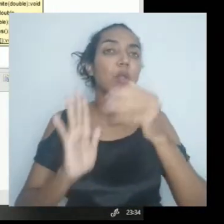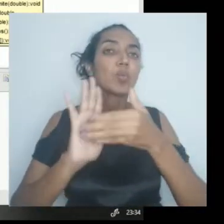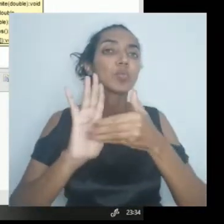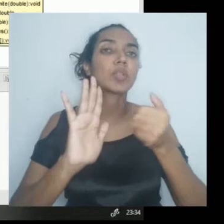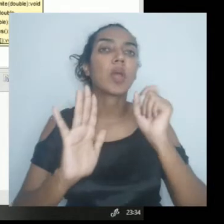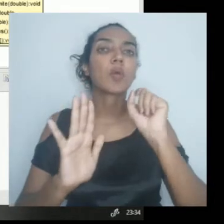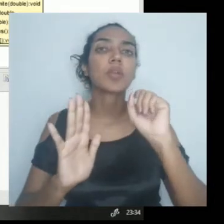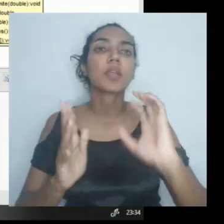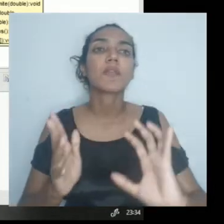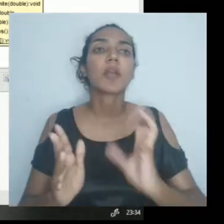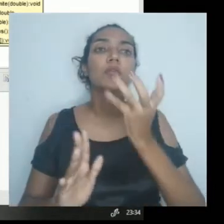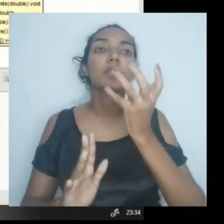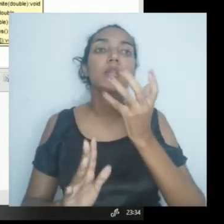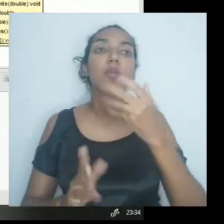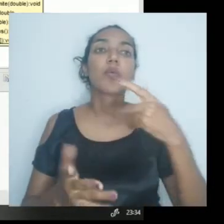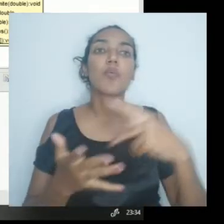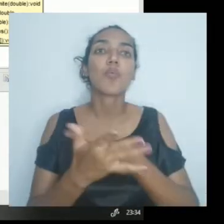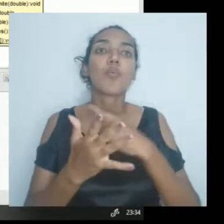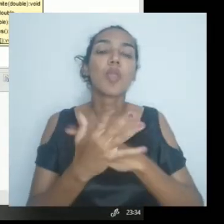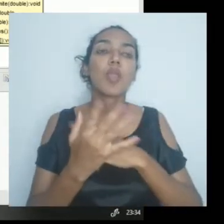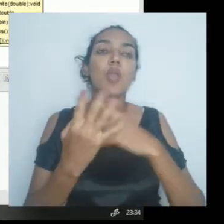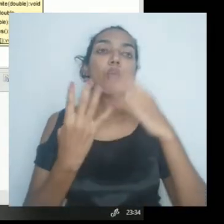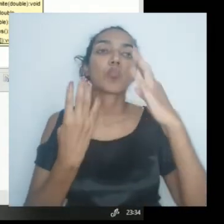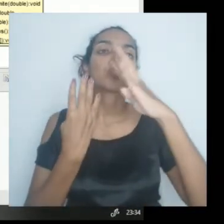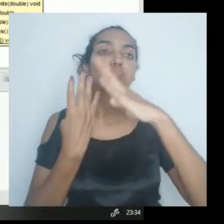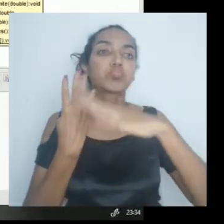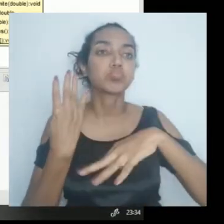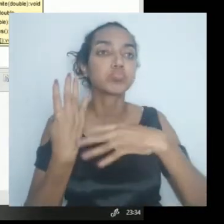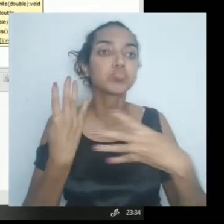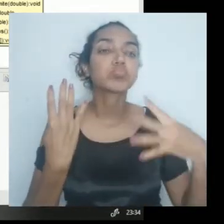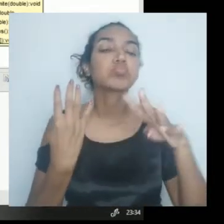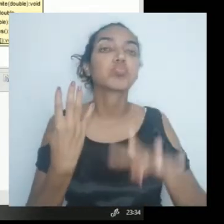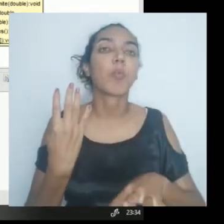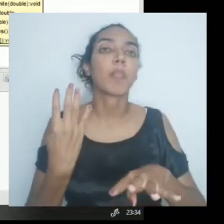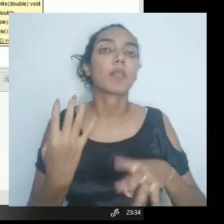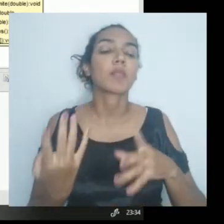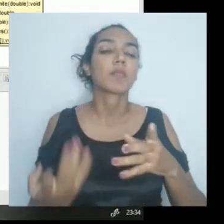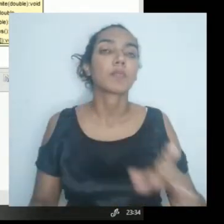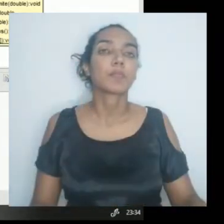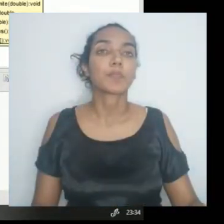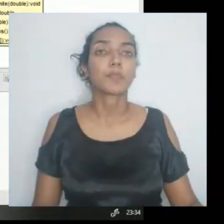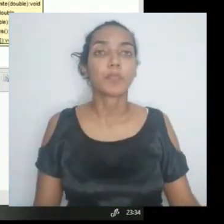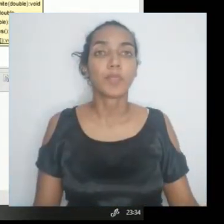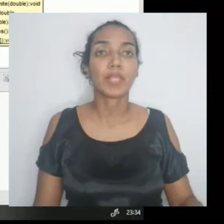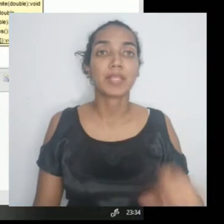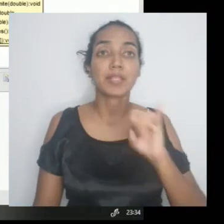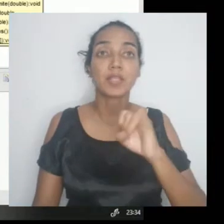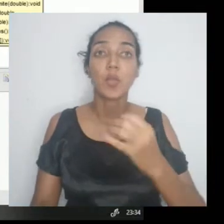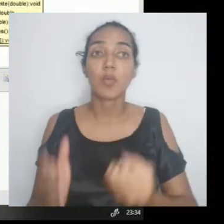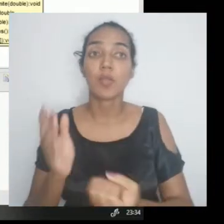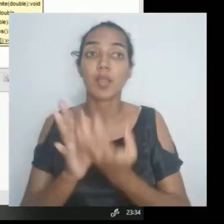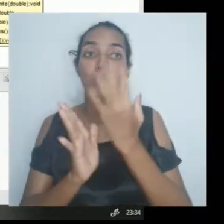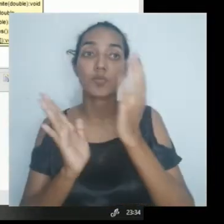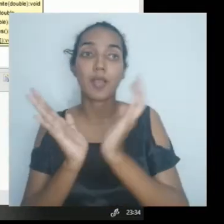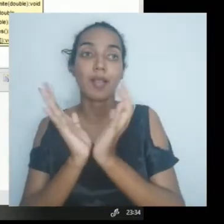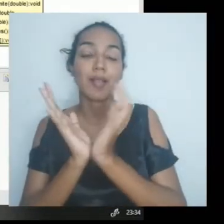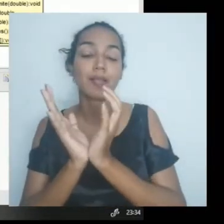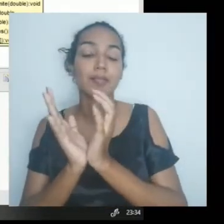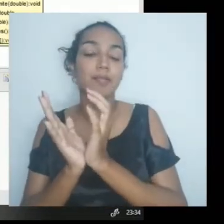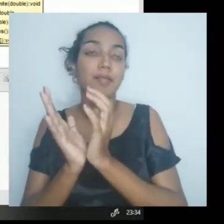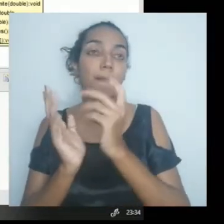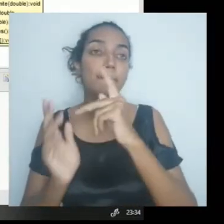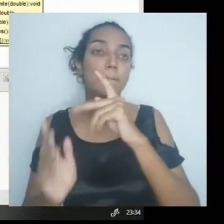se alguém criar a classe poupança, por exemplo, que não tivesse um construtor, automaticamente a classe poupança ia dar um erro de